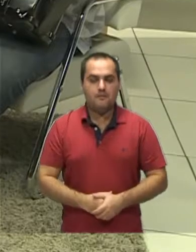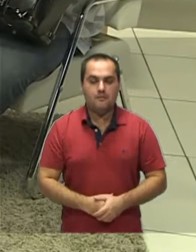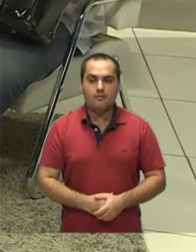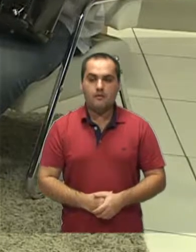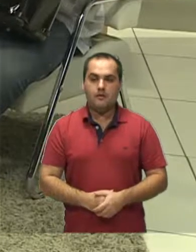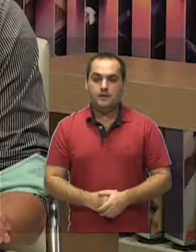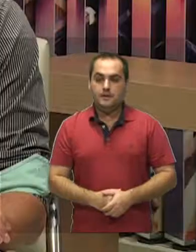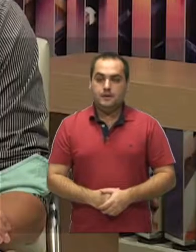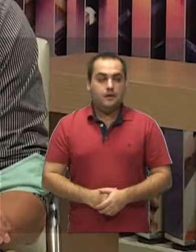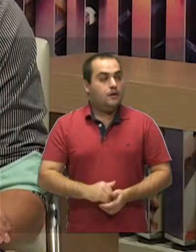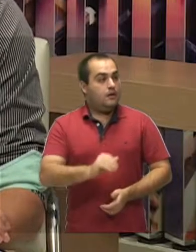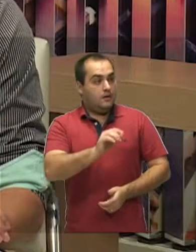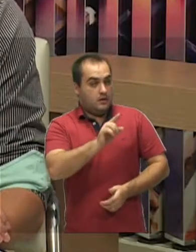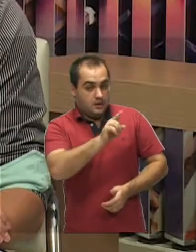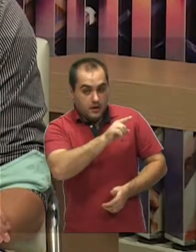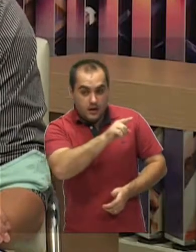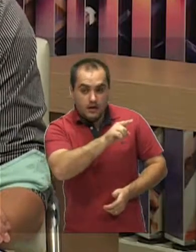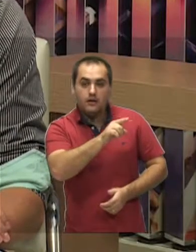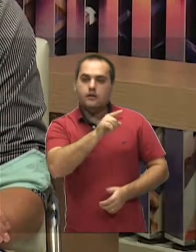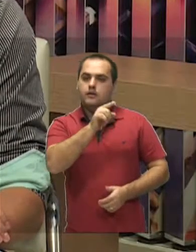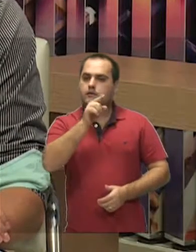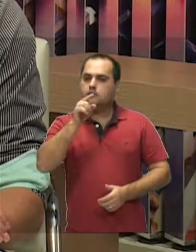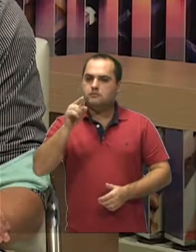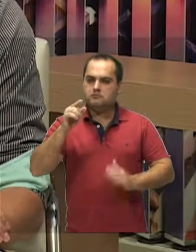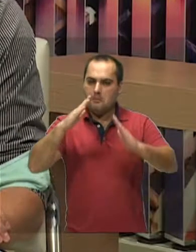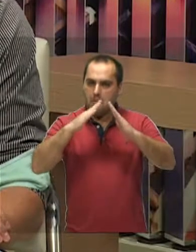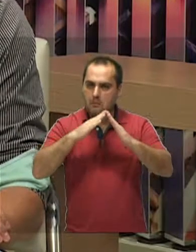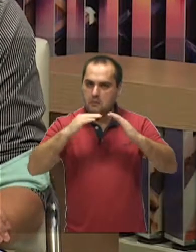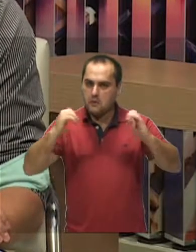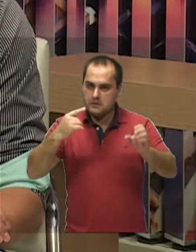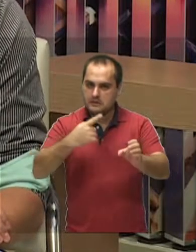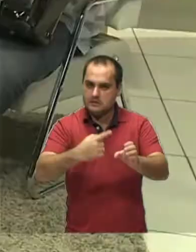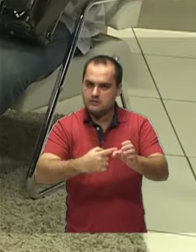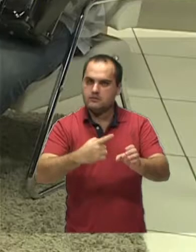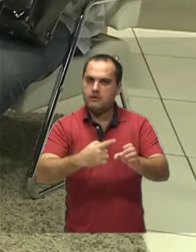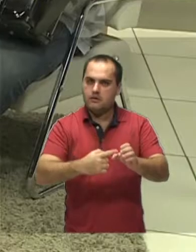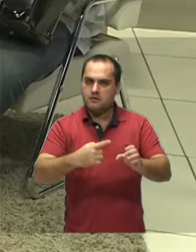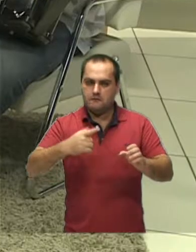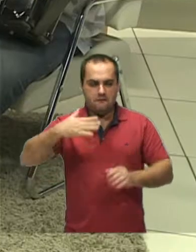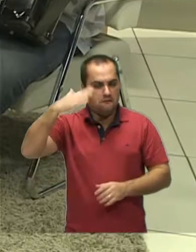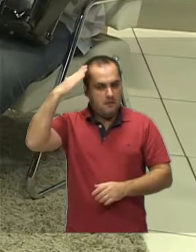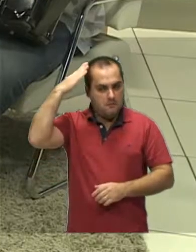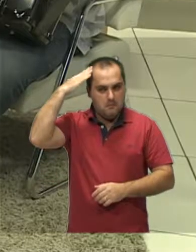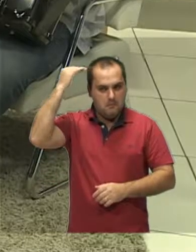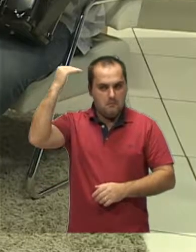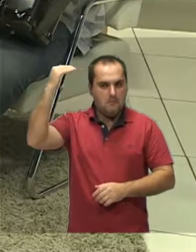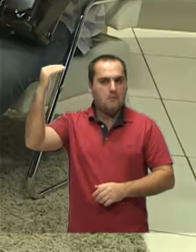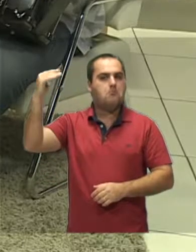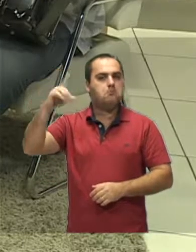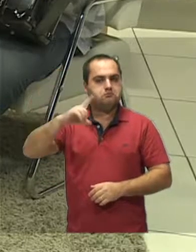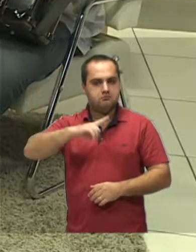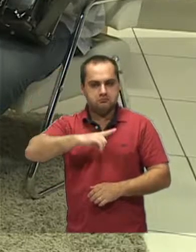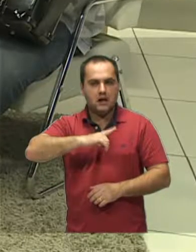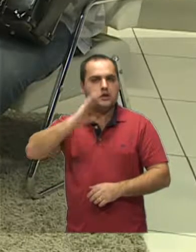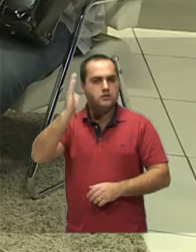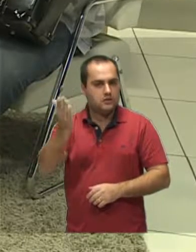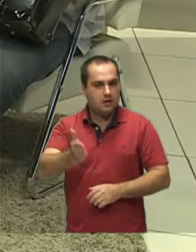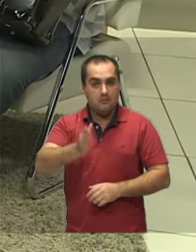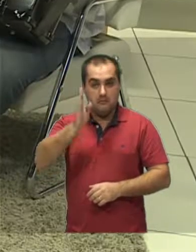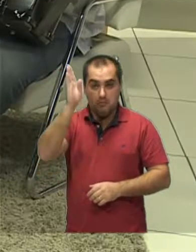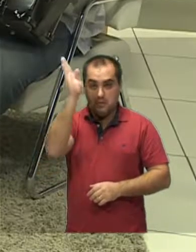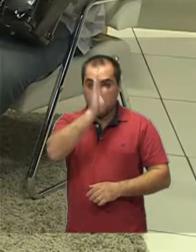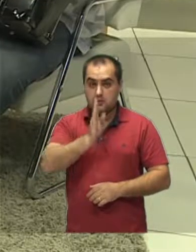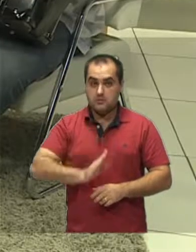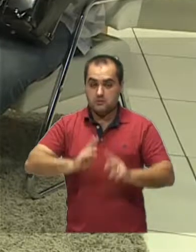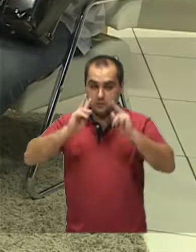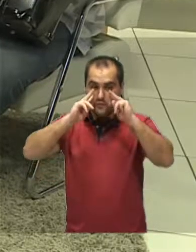talentoso músico brusquense que faz shows aí por toda a região e já tem também um reconhecimento nacional